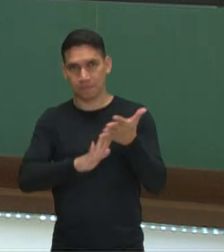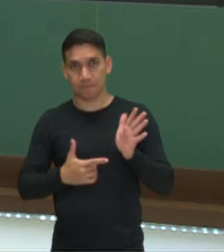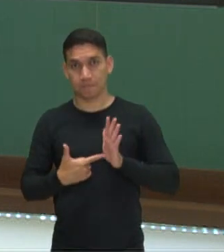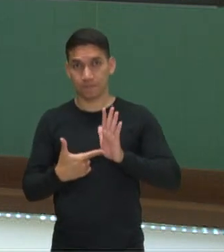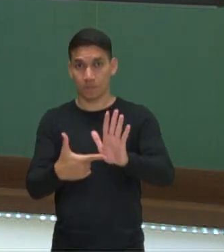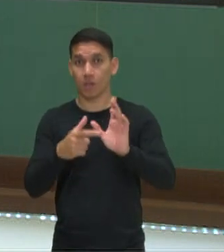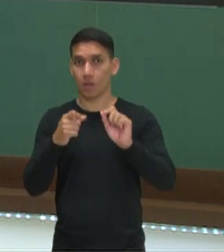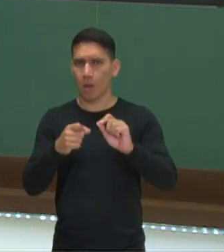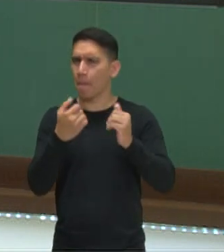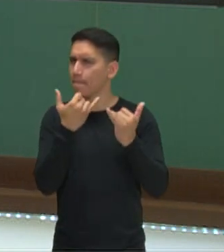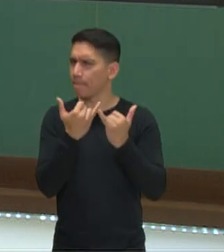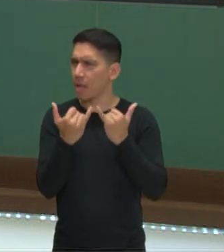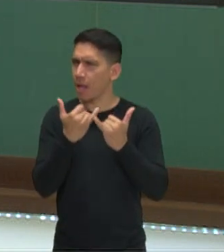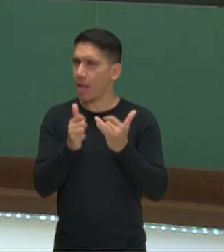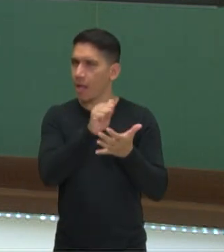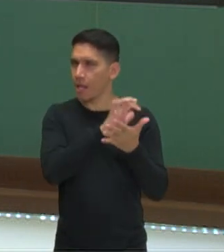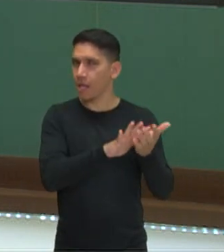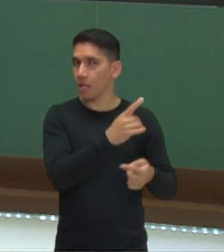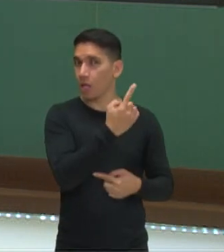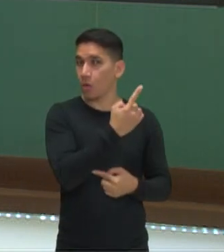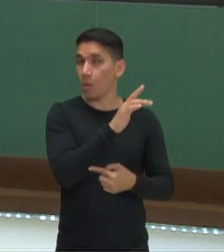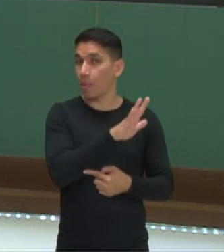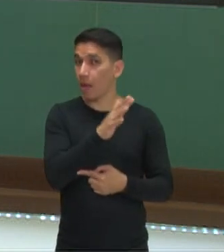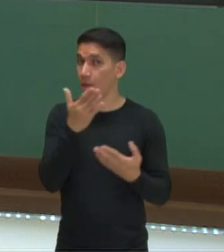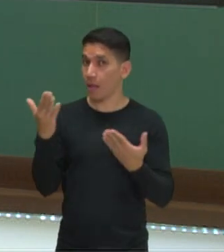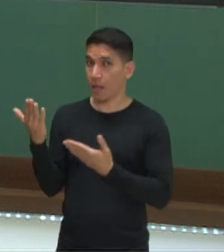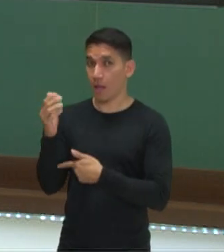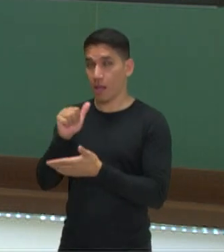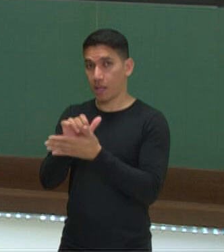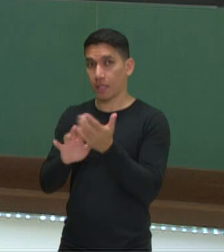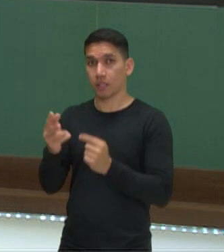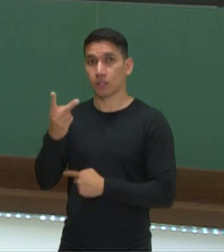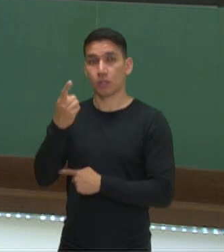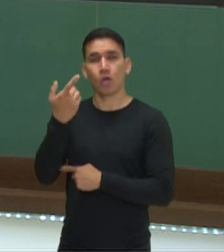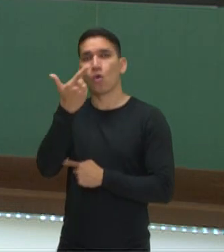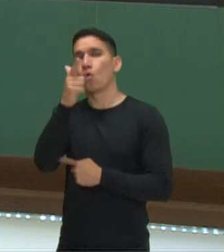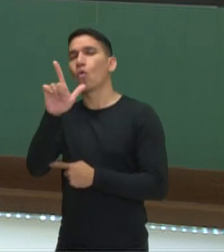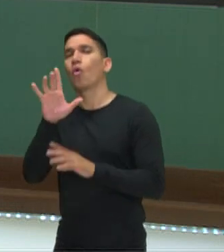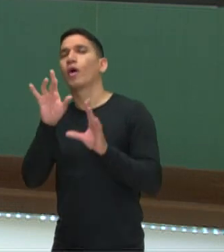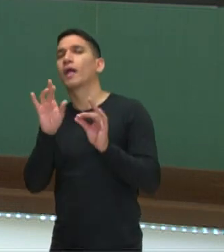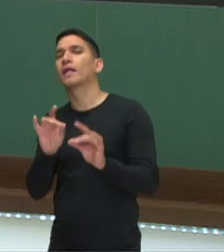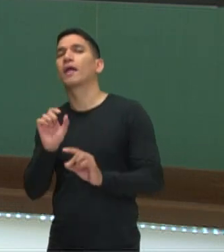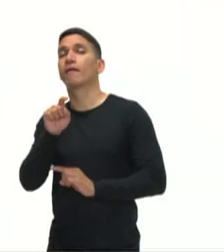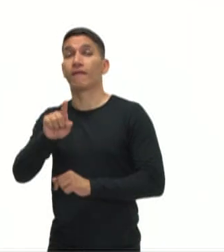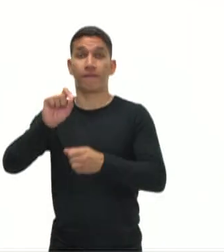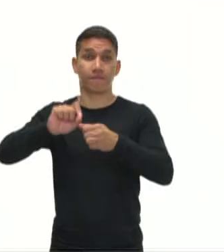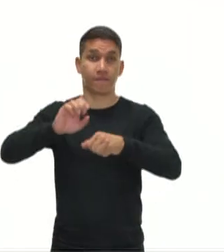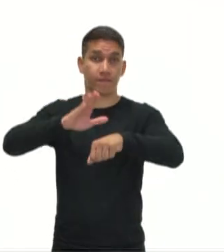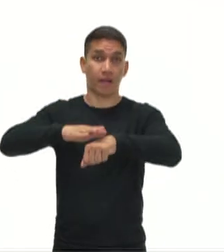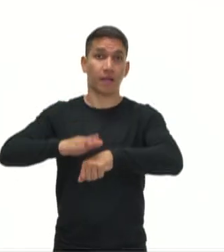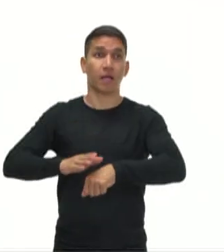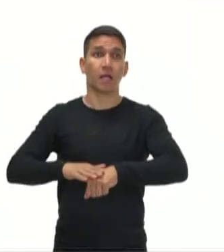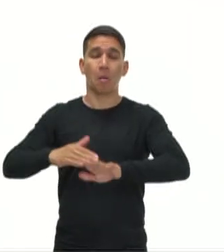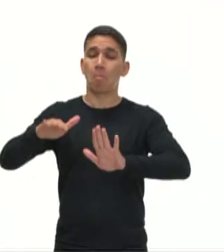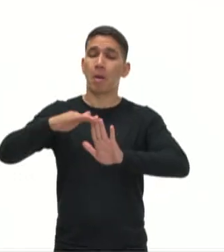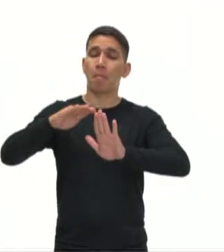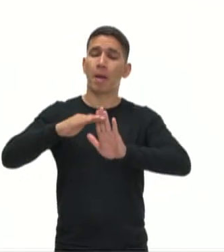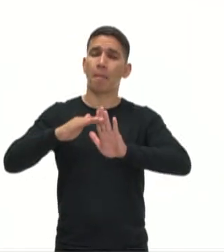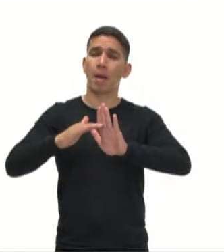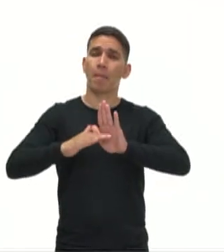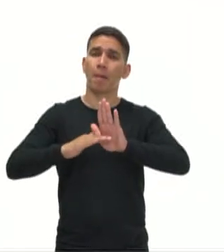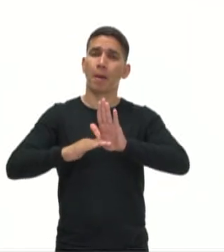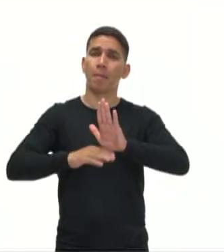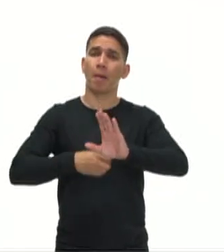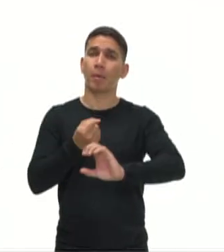atividade semelhante àquela primeira, só que agora com um detalhe, que é para você fazer uma lista de alguns